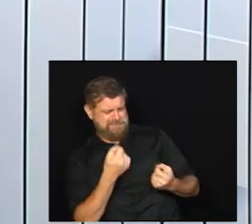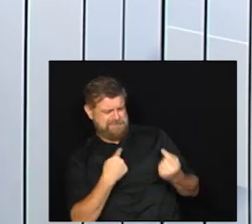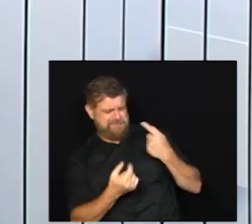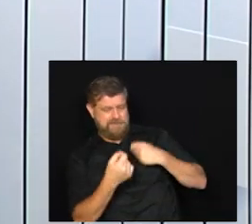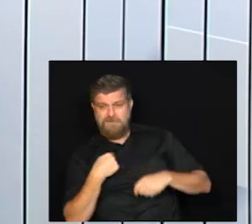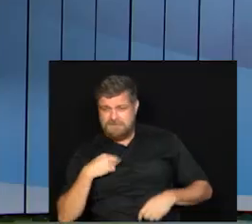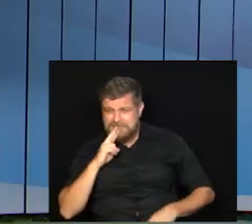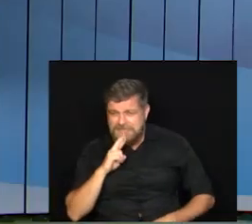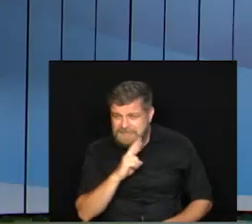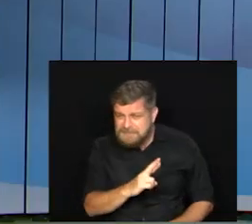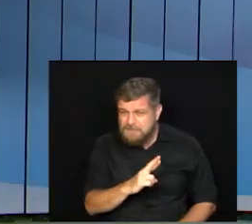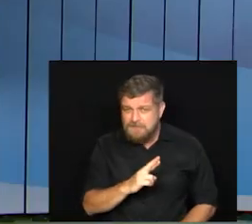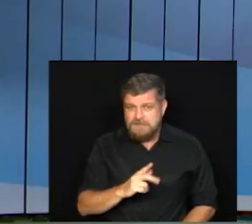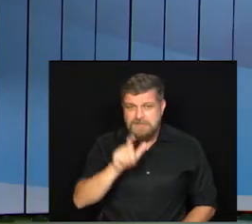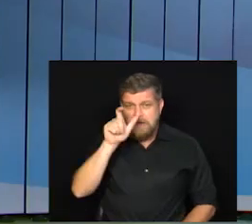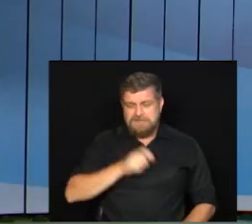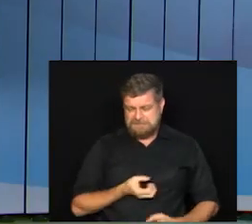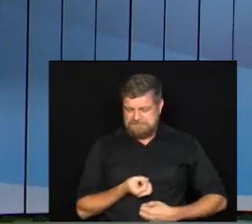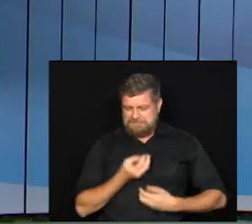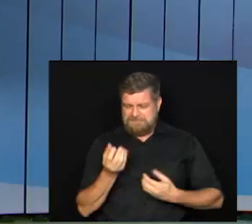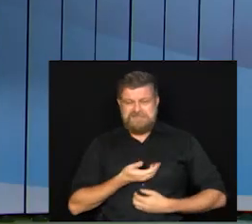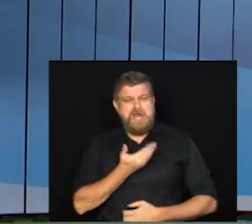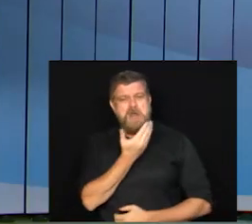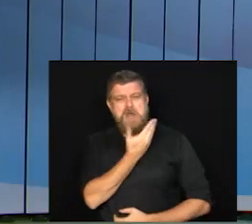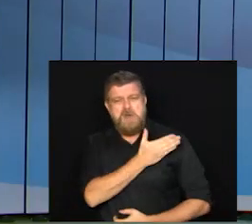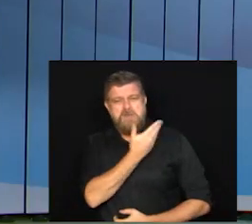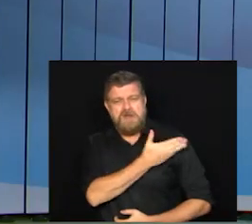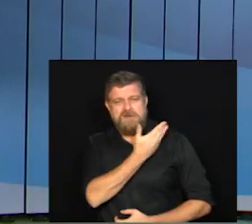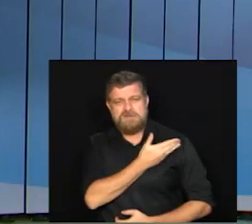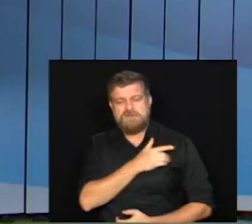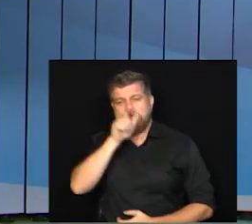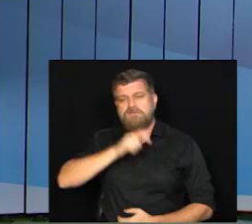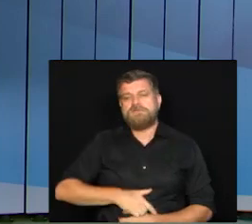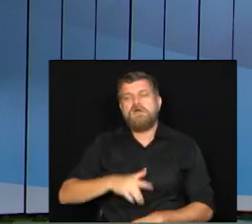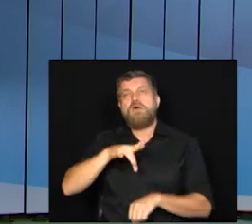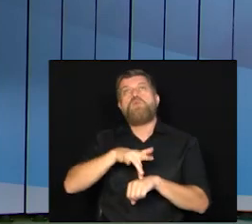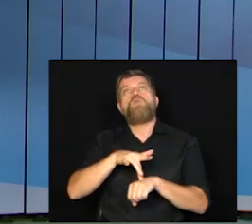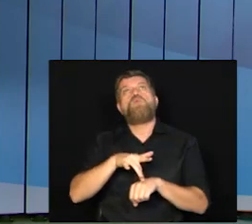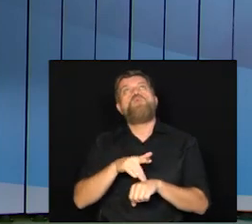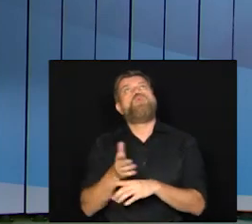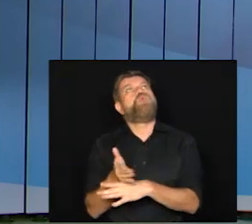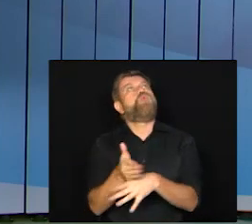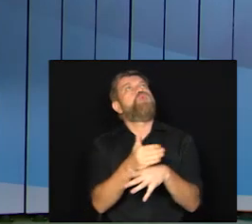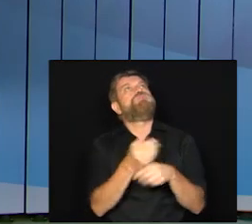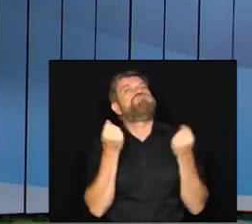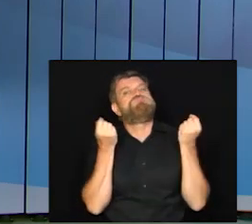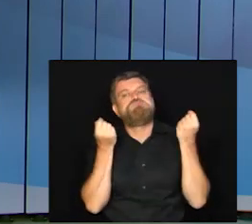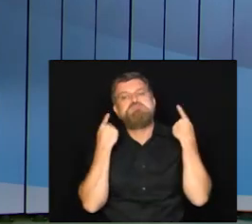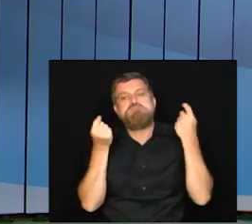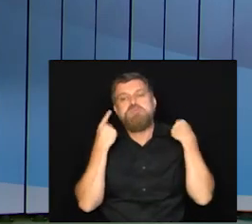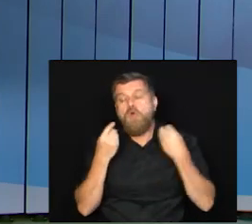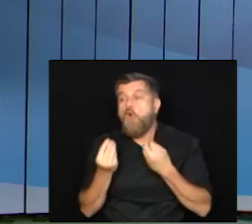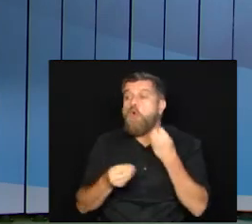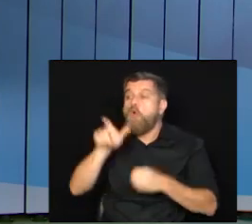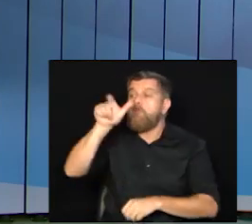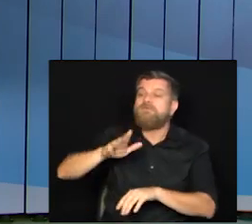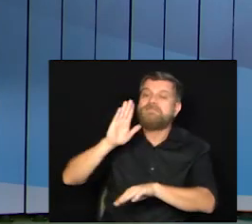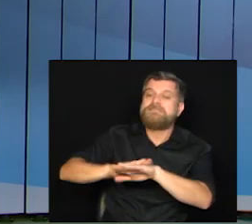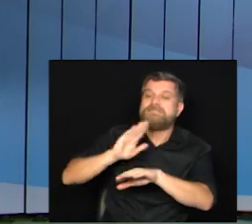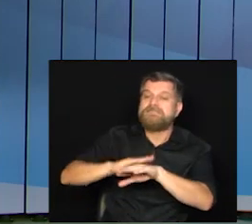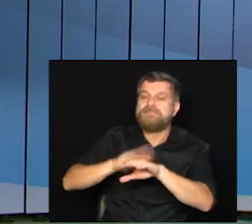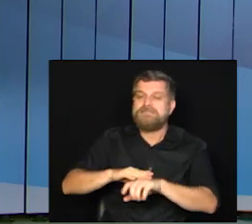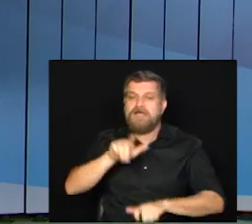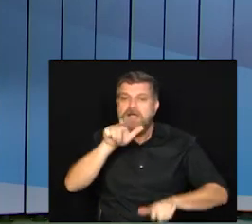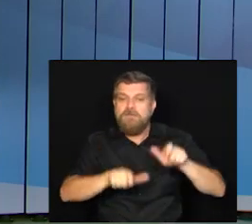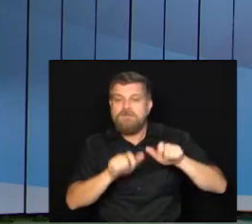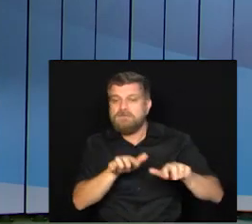que expressam o seu preconceito, você ignora? Como é que você age? E até para algumas mulheres, para algumas pessoas